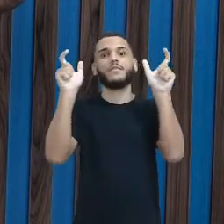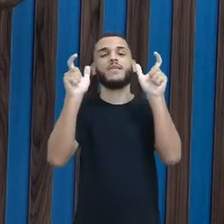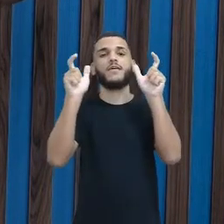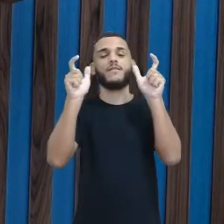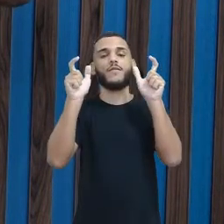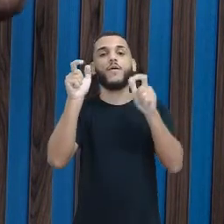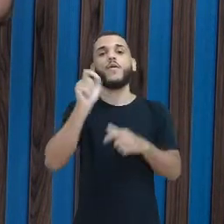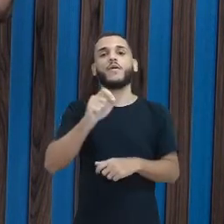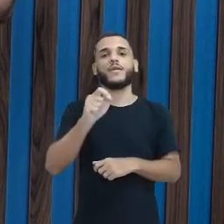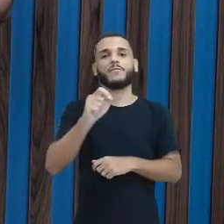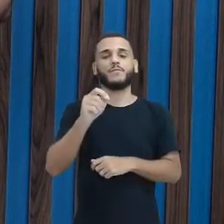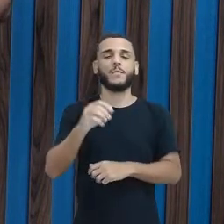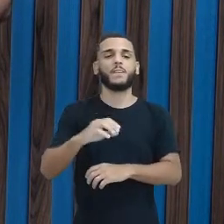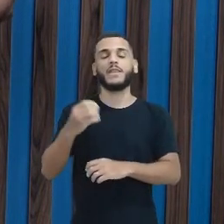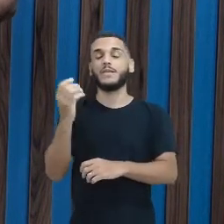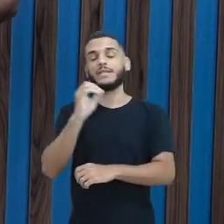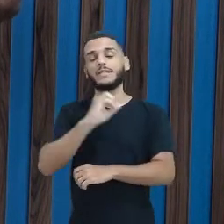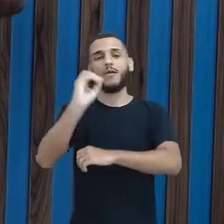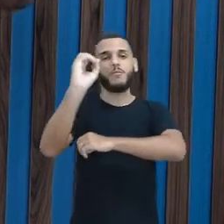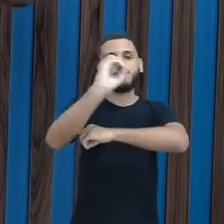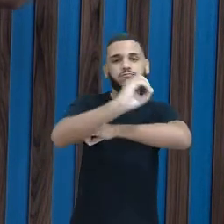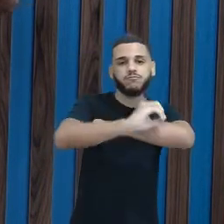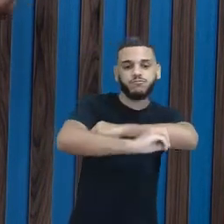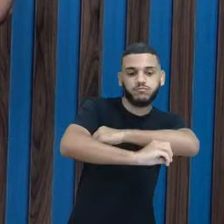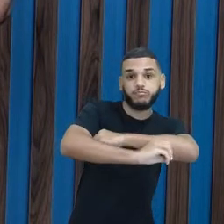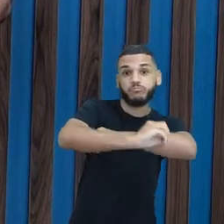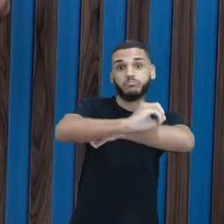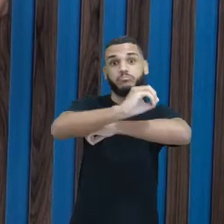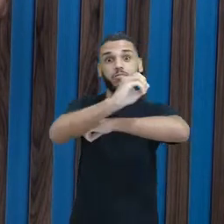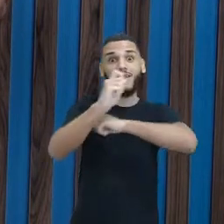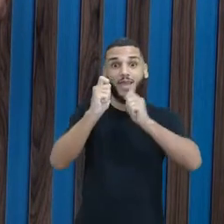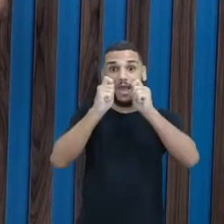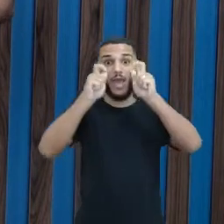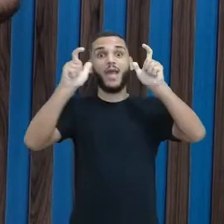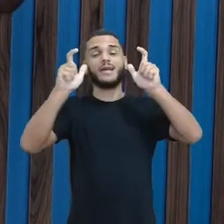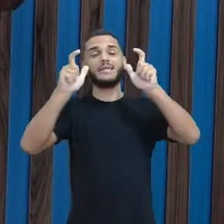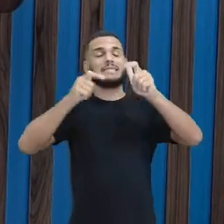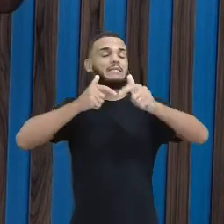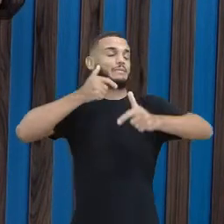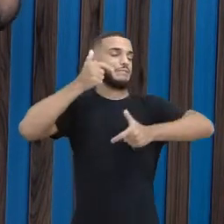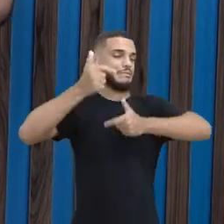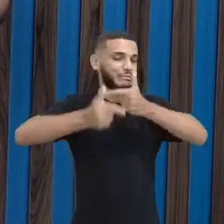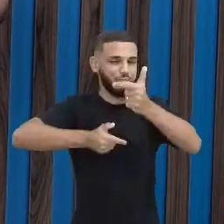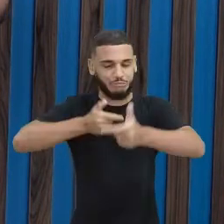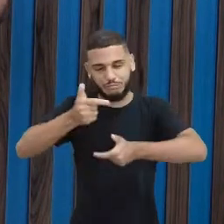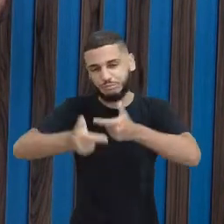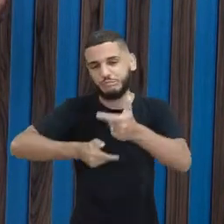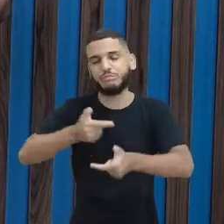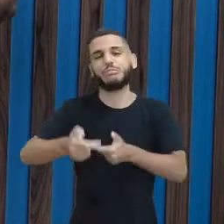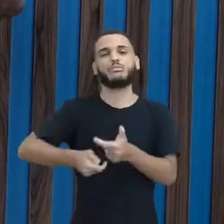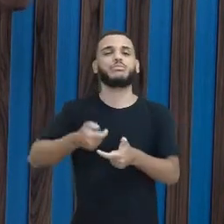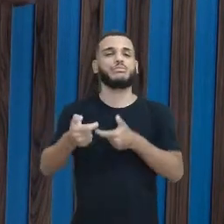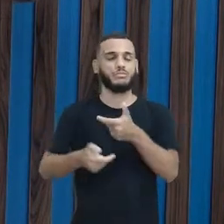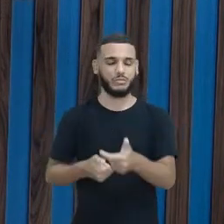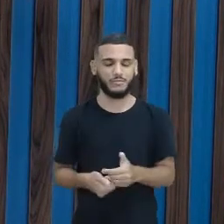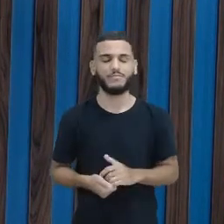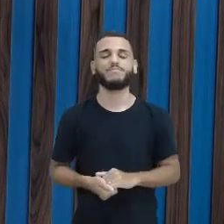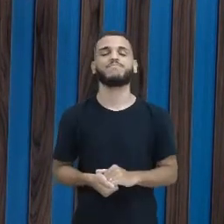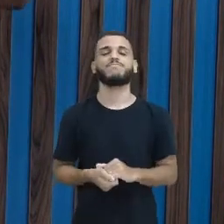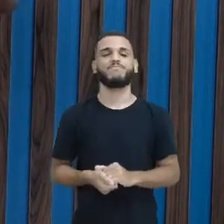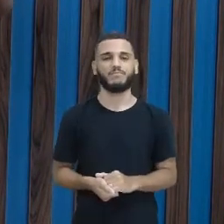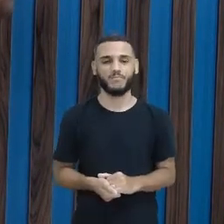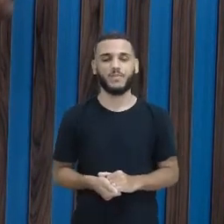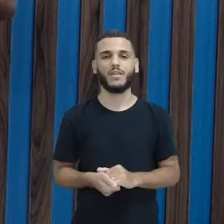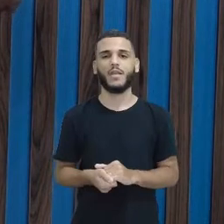o amanhecer do dia e iam direto para as lavouras, para o trabalho forçado, para